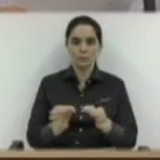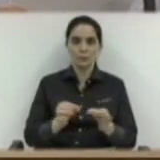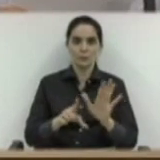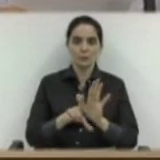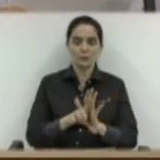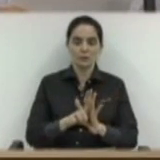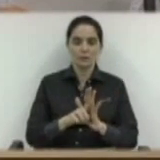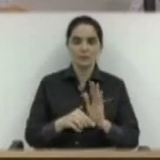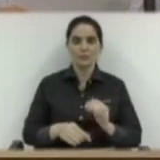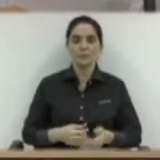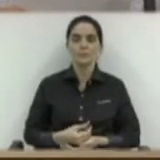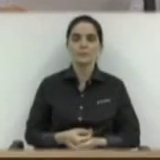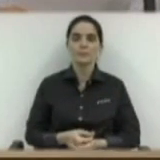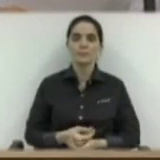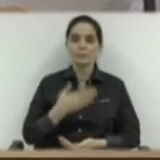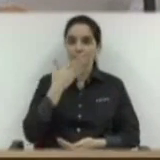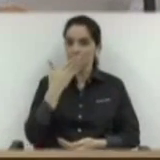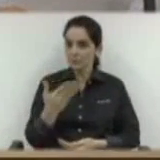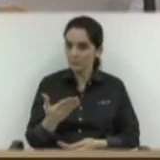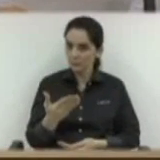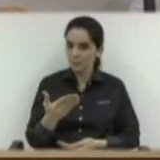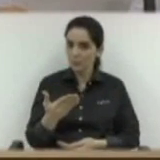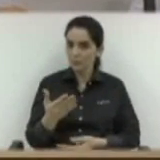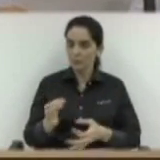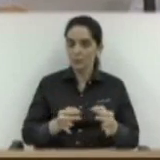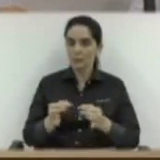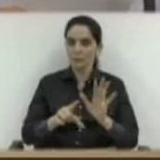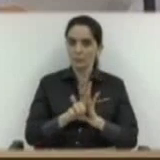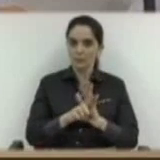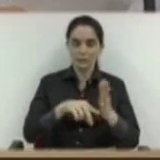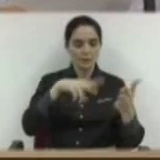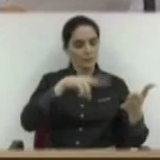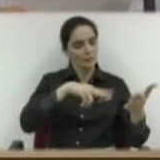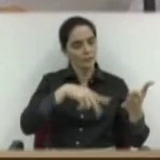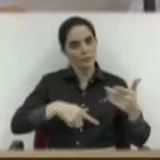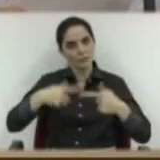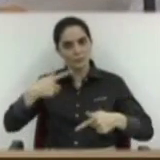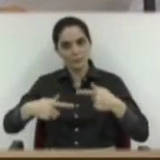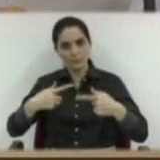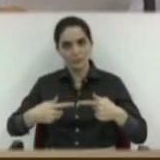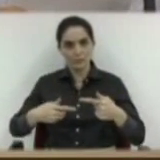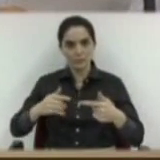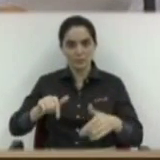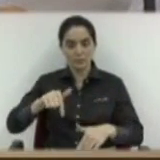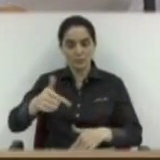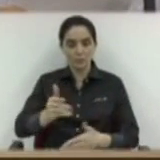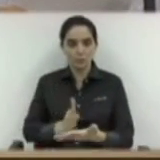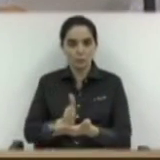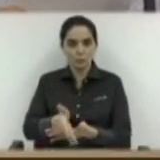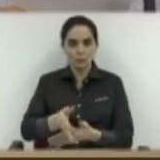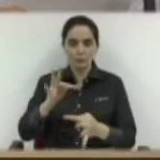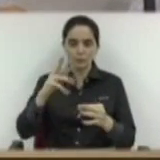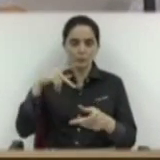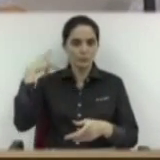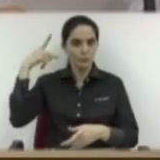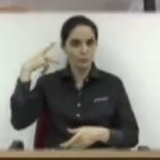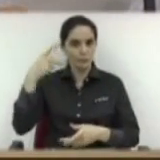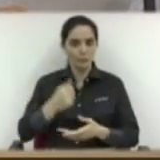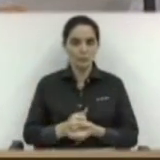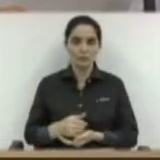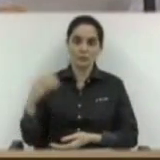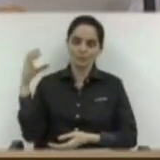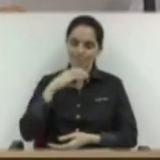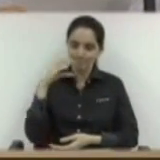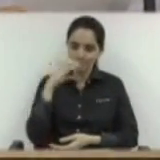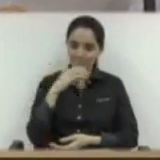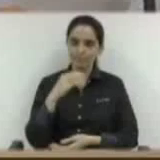ora apresentado. Solicitamos que a presente proposta de lei seja apreciada, discutida e, ao final, aprovada pelos ilustres vereadores em regime